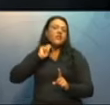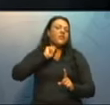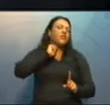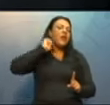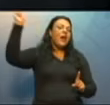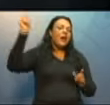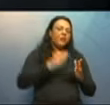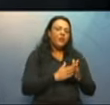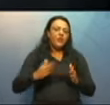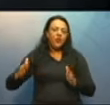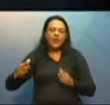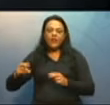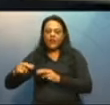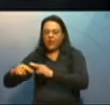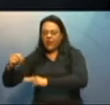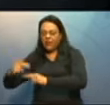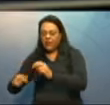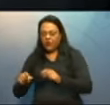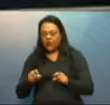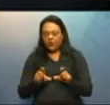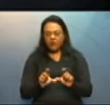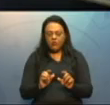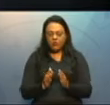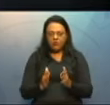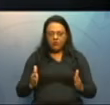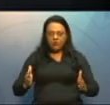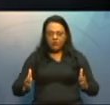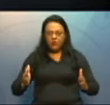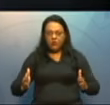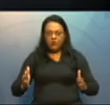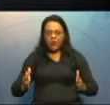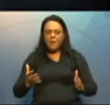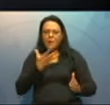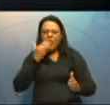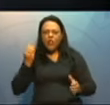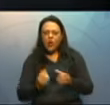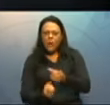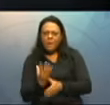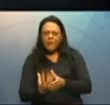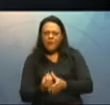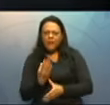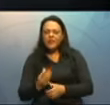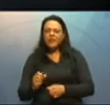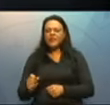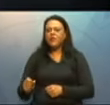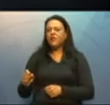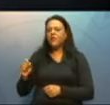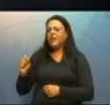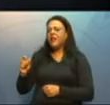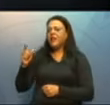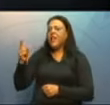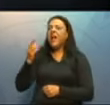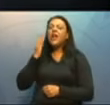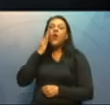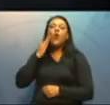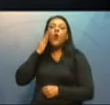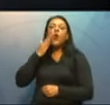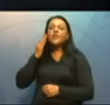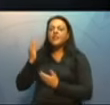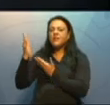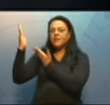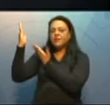de abril a junho. Já colocamos em rosa. É só você visualizar e colocar aí na sua resposta no